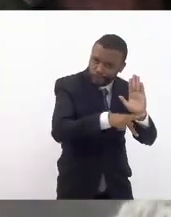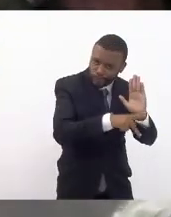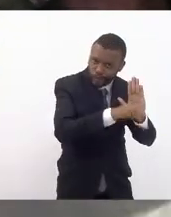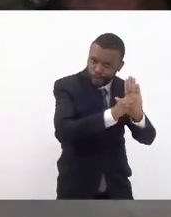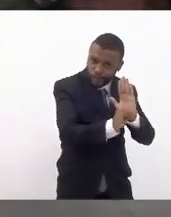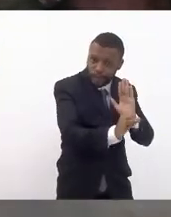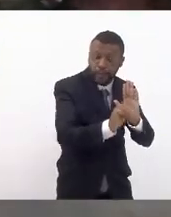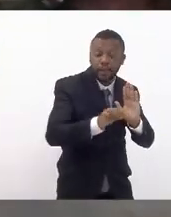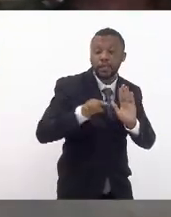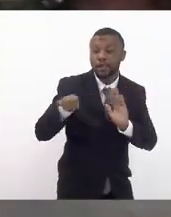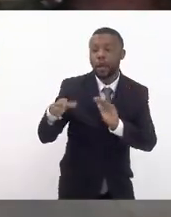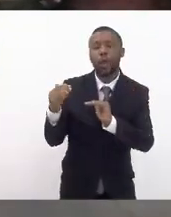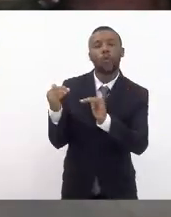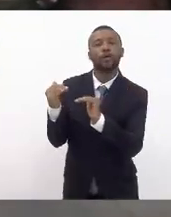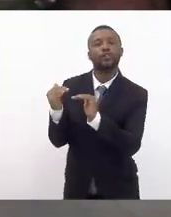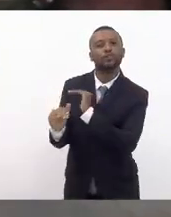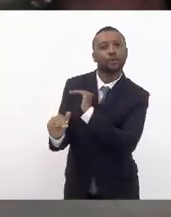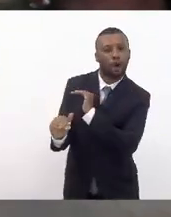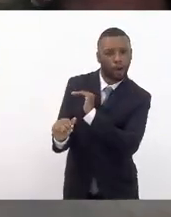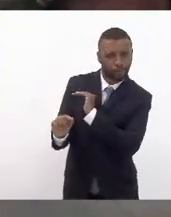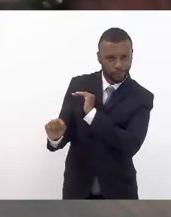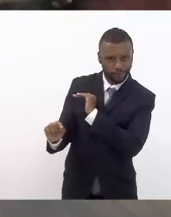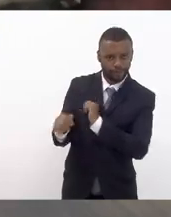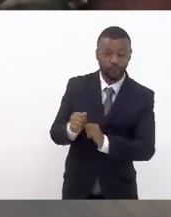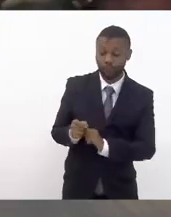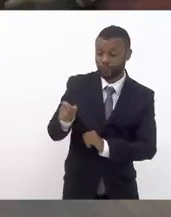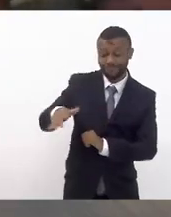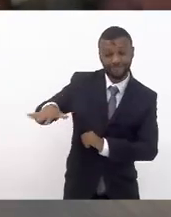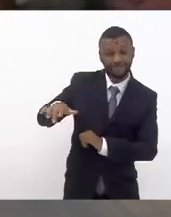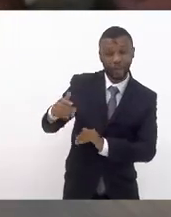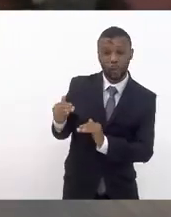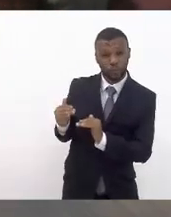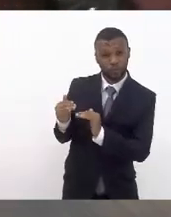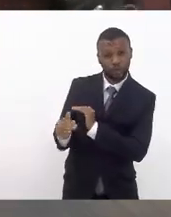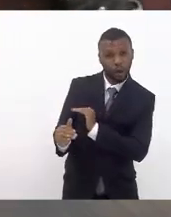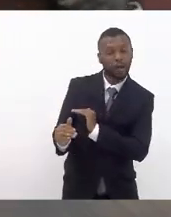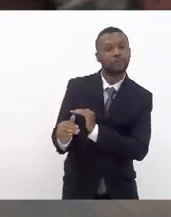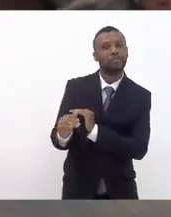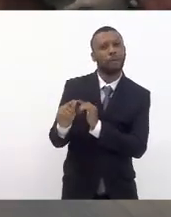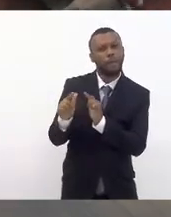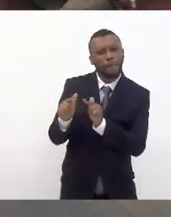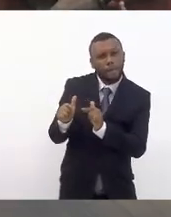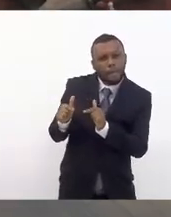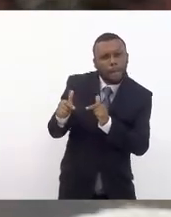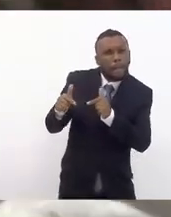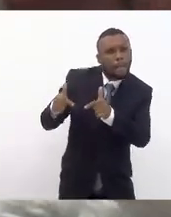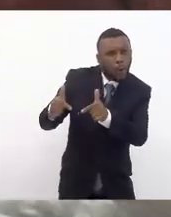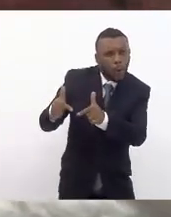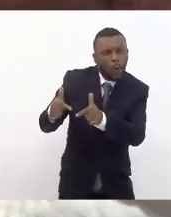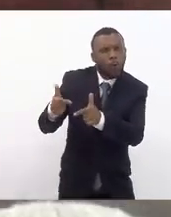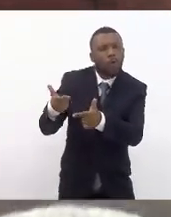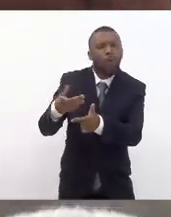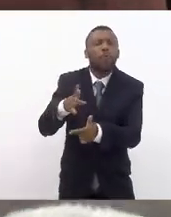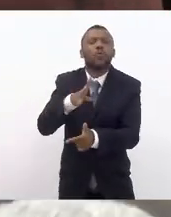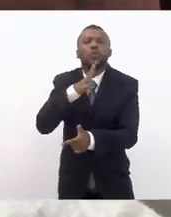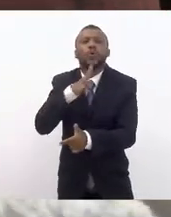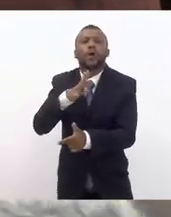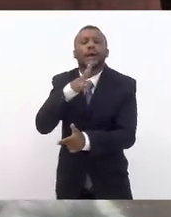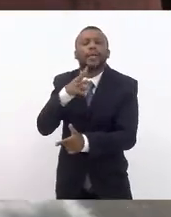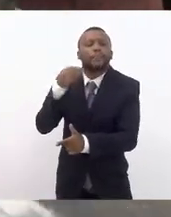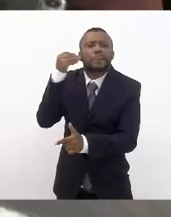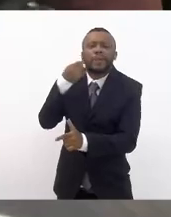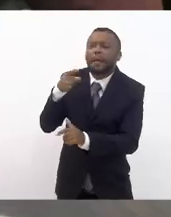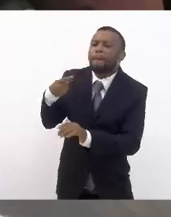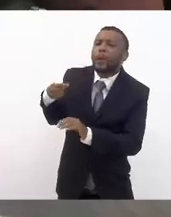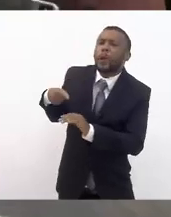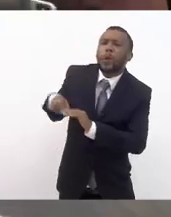dela. Os que discordam a fazem com muita propriedade, porque conhecem,